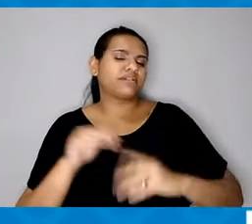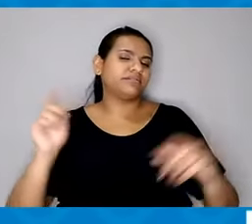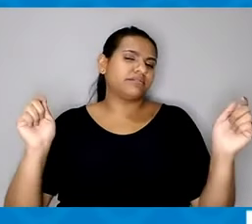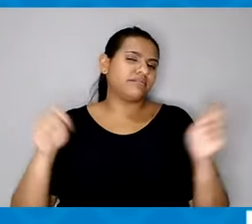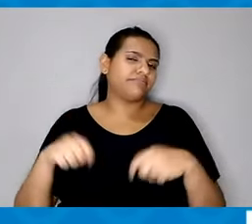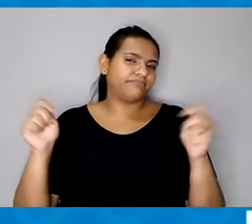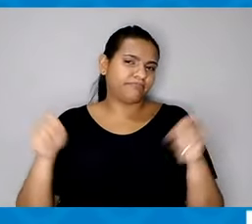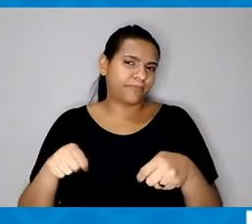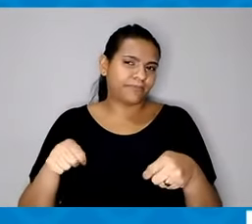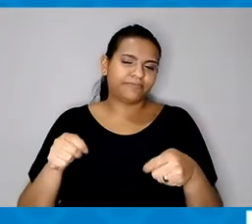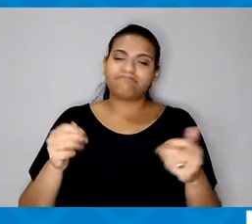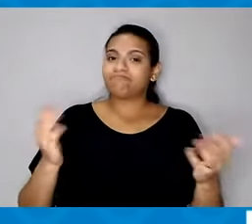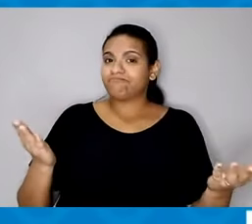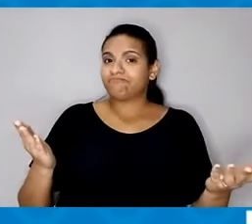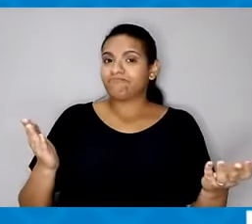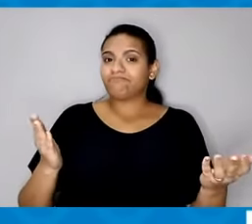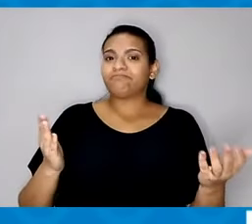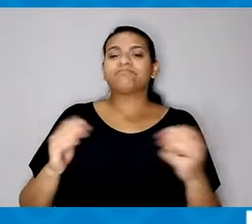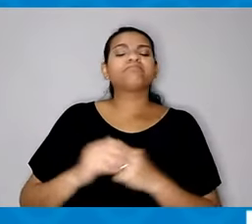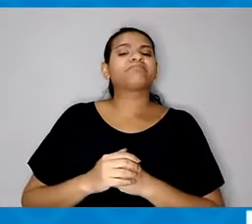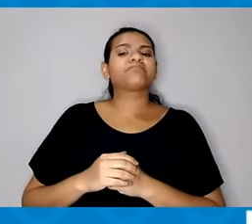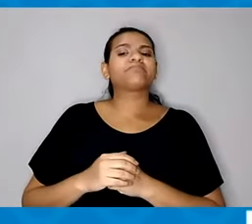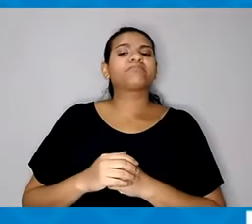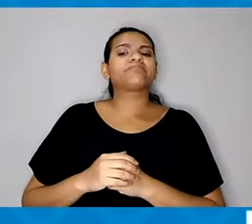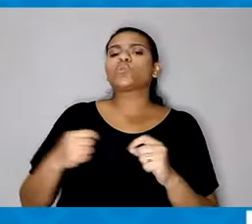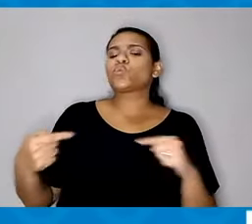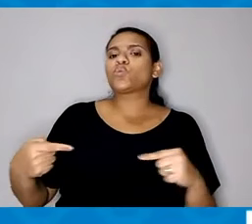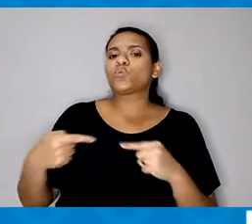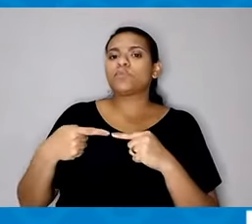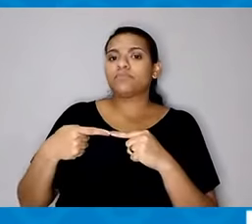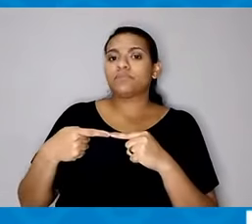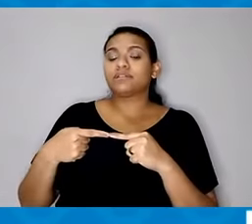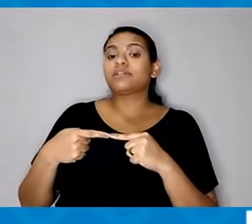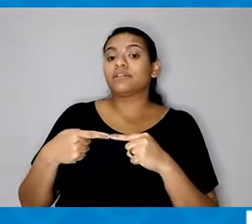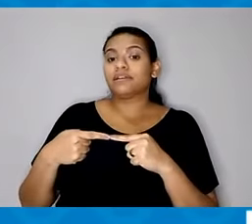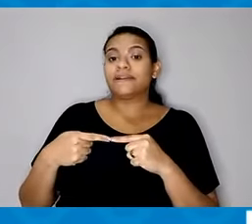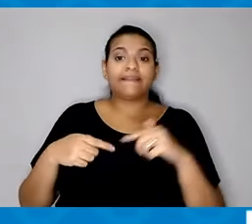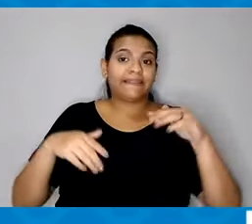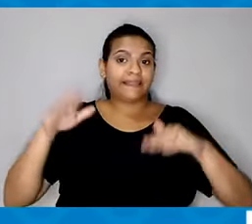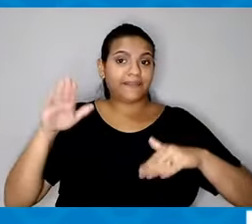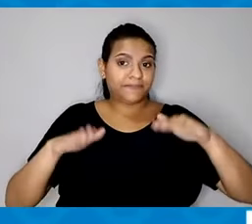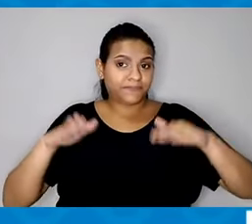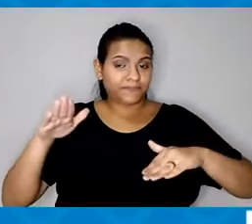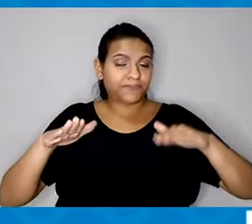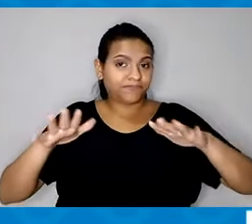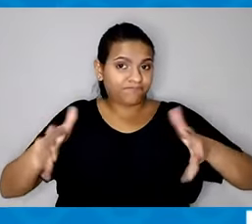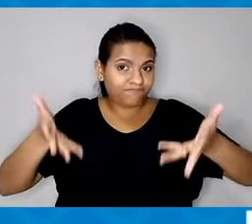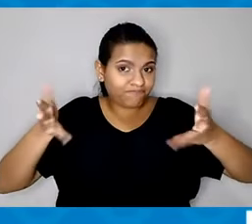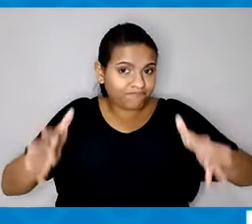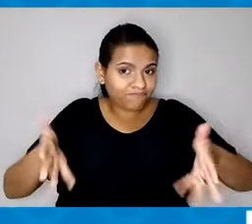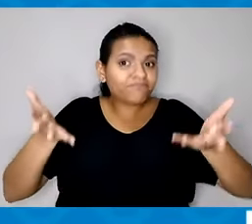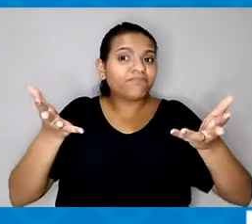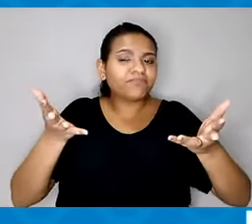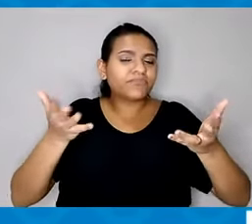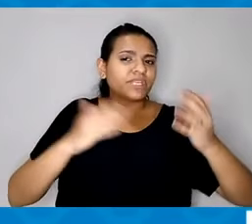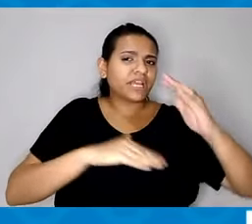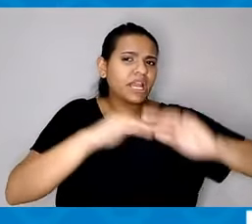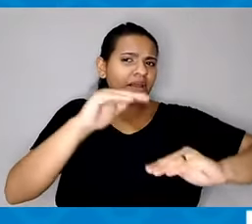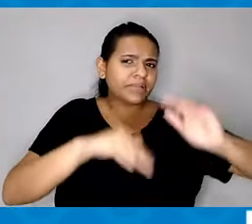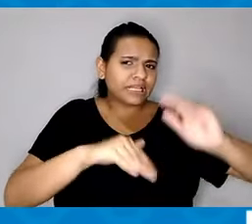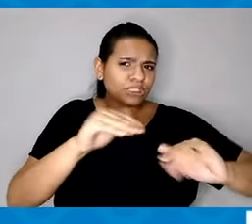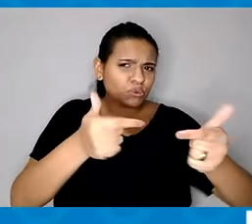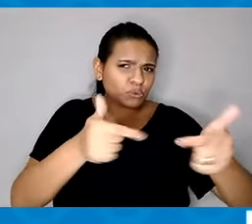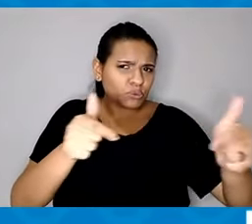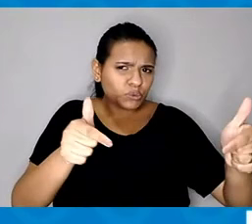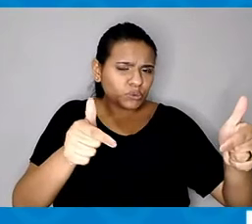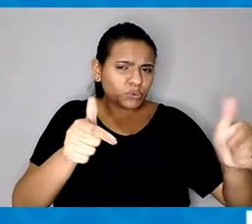que a esse conteúdo se refere? Esse conteúdo está fomentando que habilidade? Se não for nenhuma, gente, tira isso.